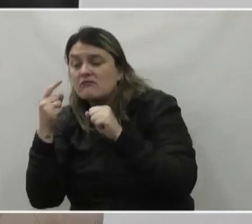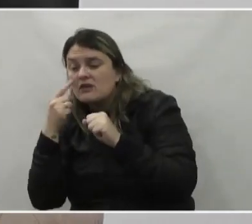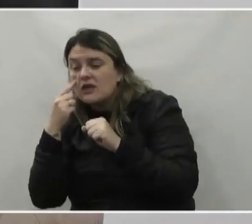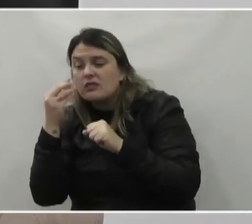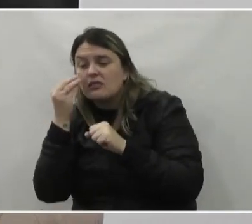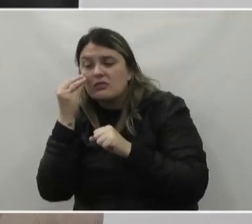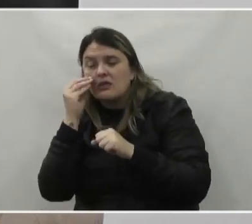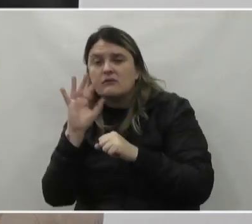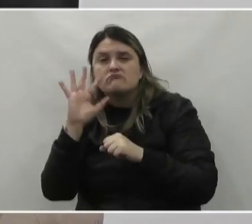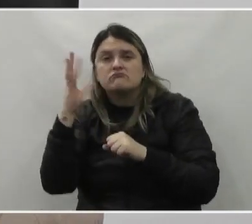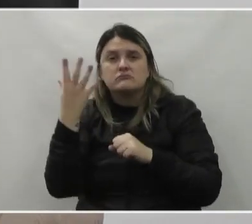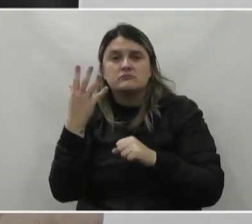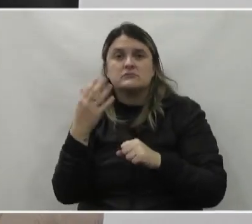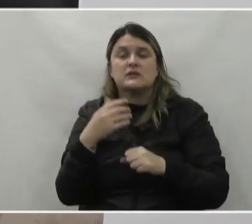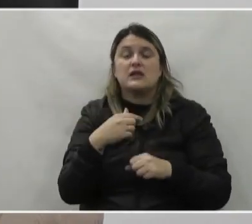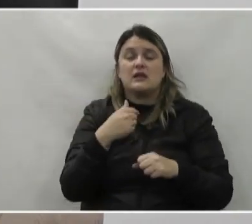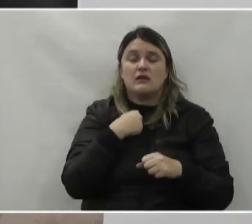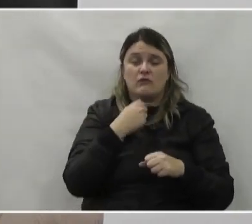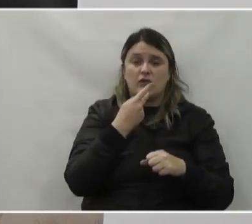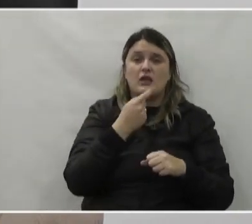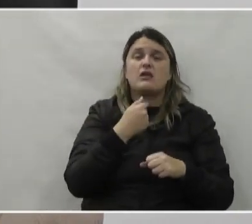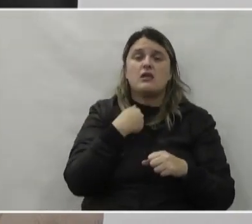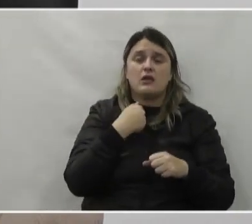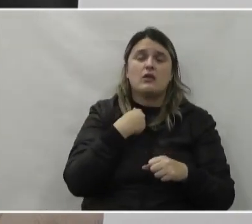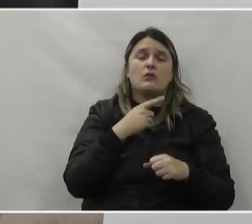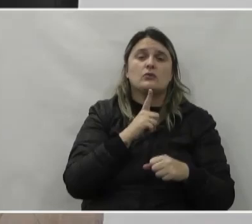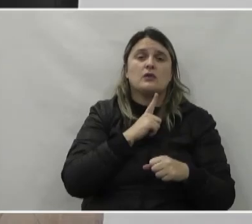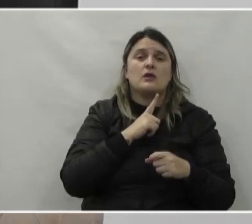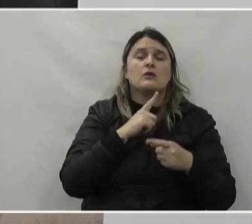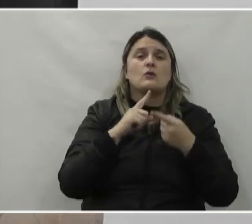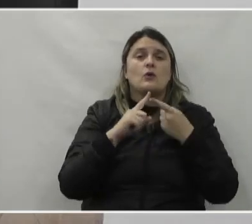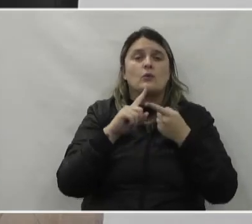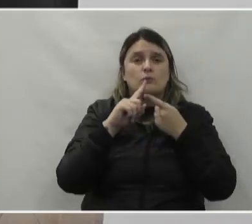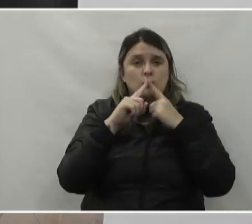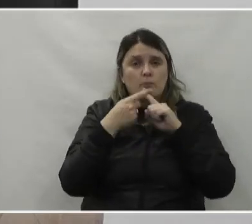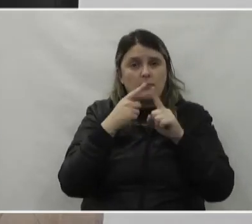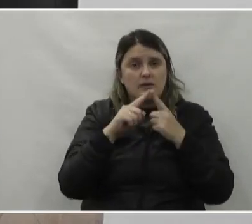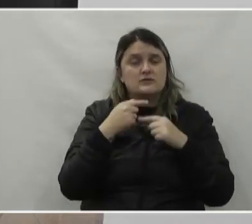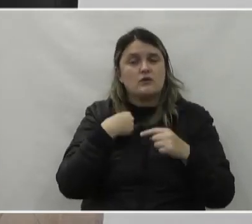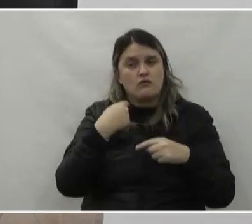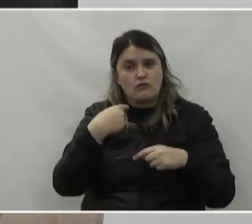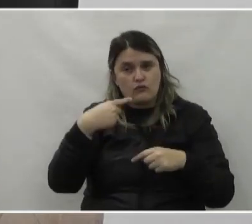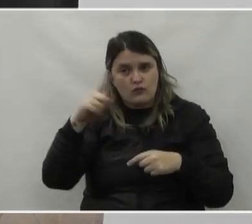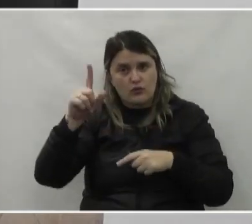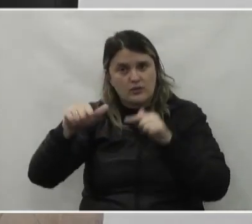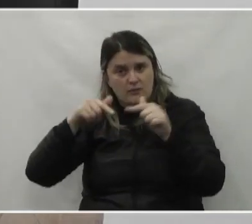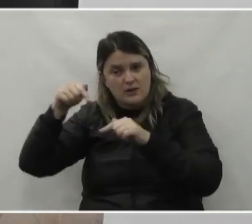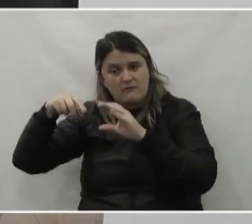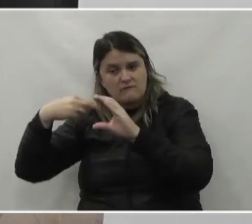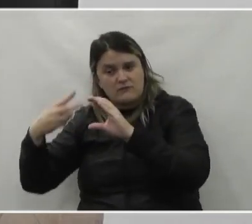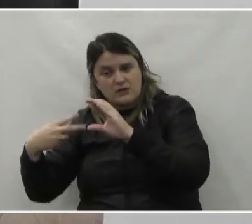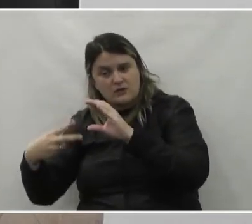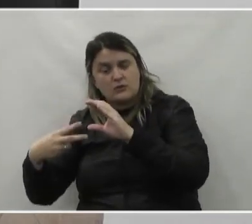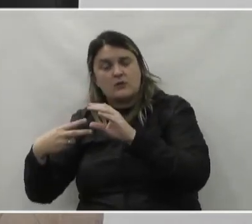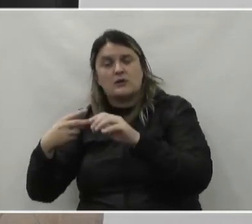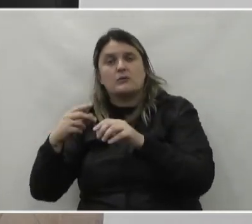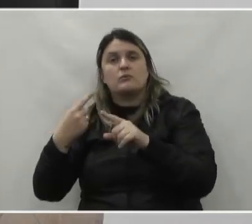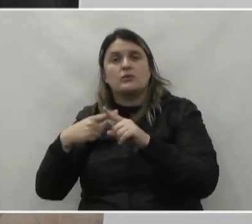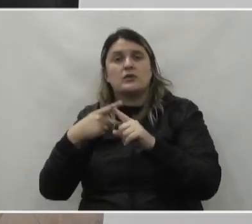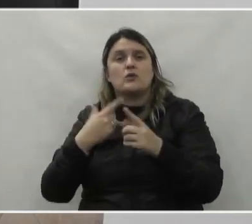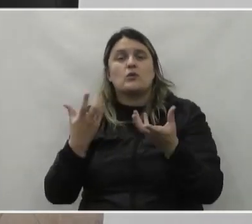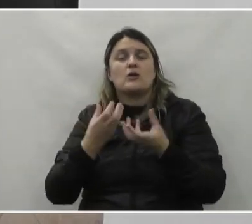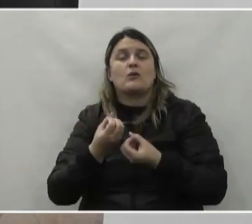eu me comprometi que eu seria a voz deles aqui nessa Casa de Leis, é assim que eu vou percorrer esses 4